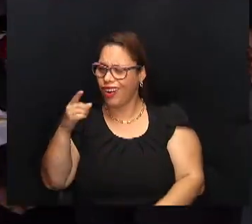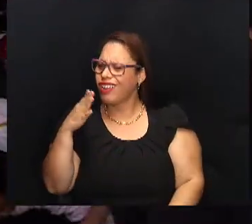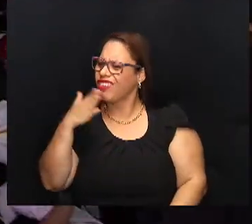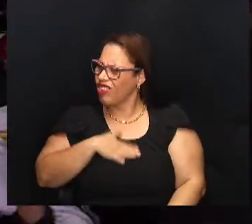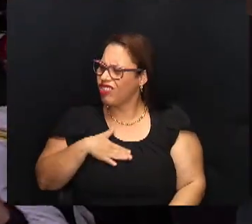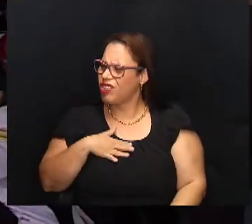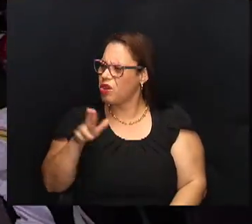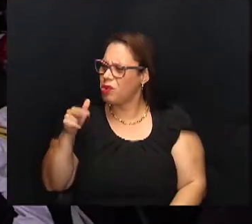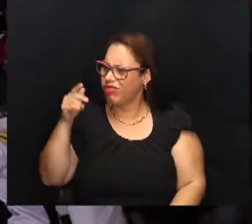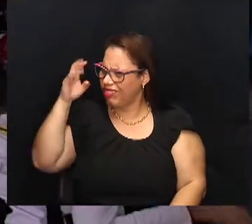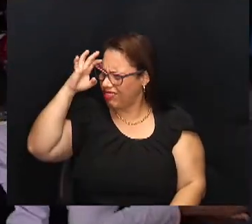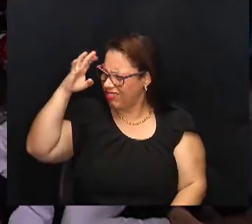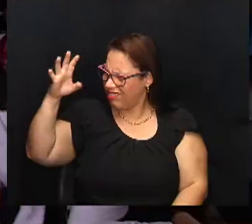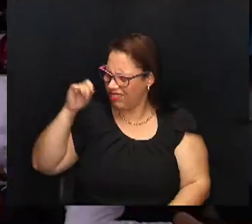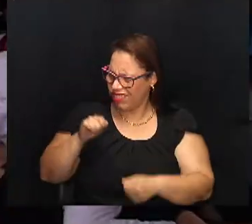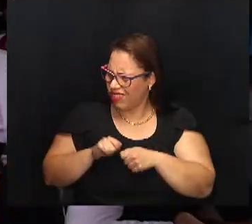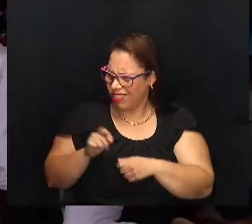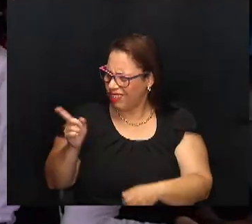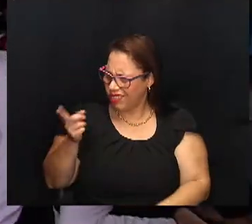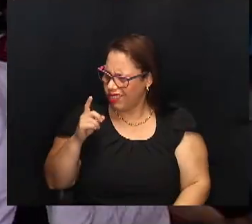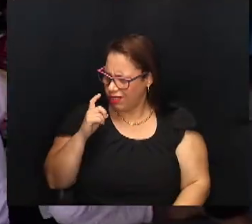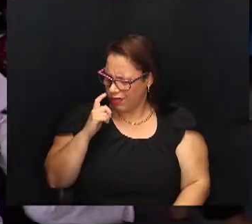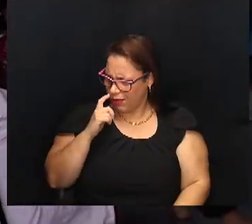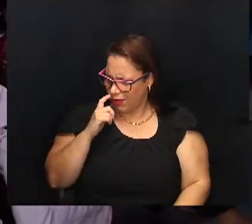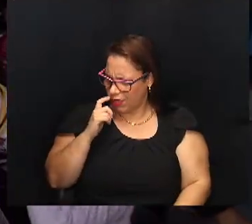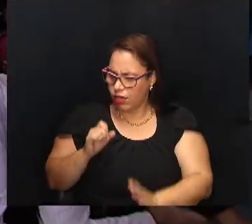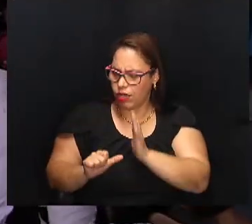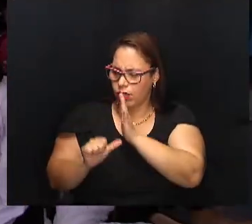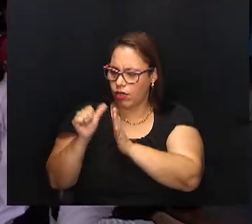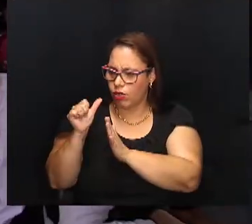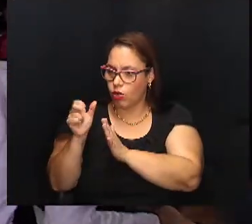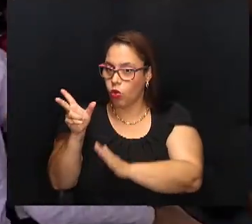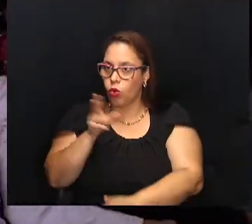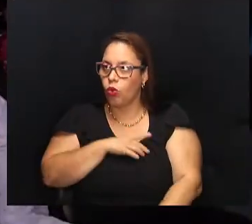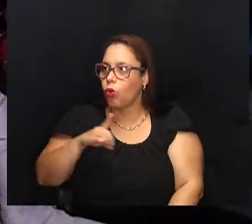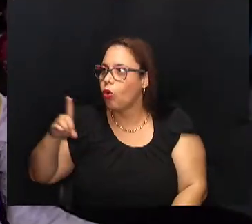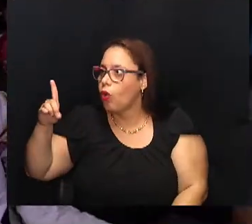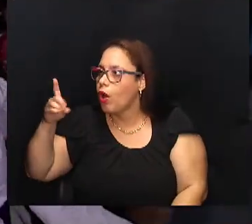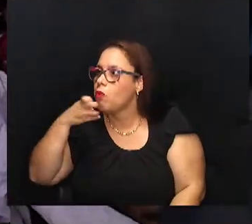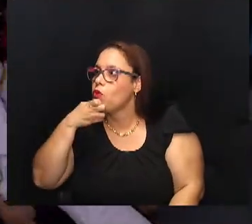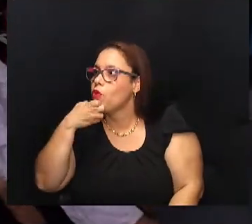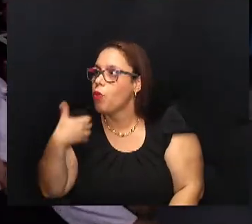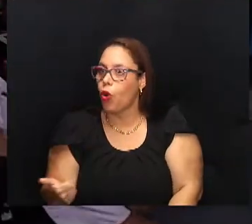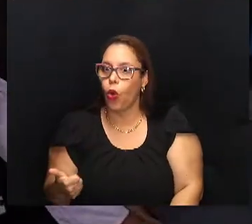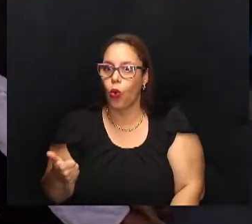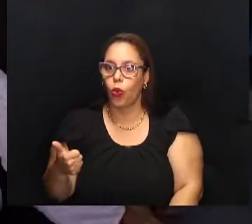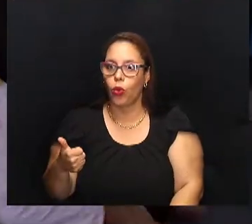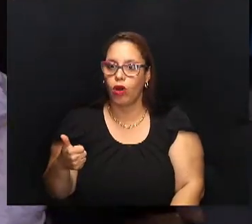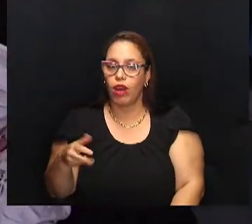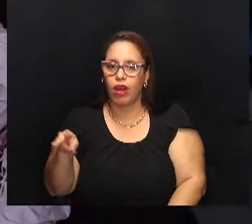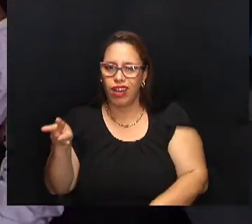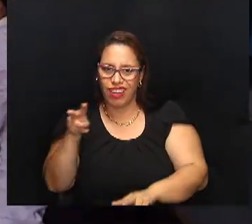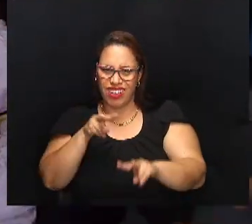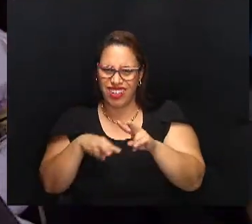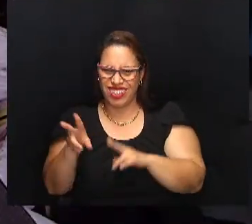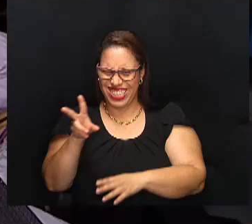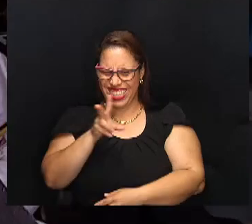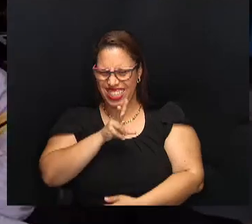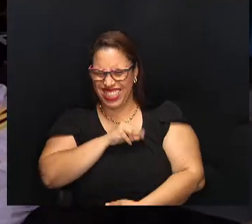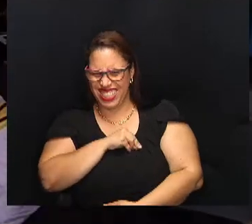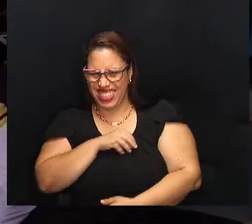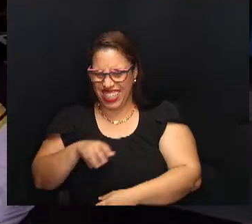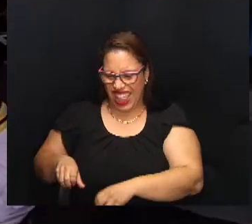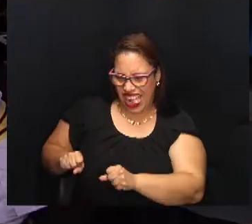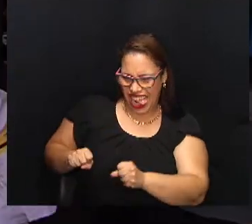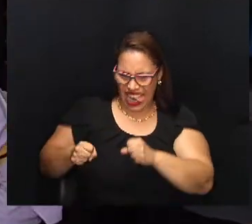Eu nunca nem me imaginei fazendo. No primeiro dia que eu vim, eu falei, meu Deus, é muito bom. Porque às vezes a gente olha, a gente fala, ai, nossa, e pega